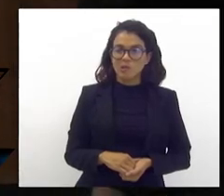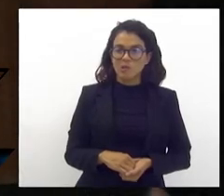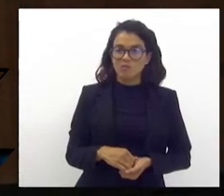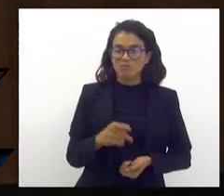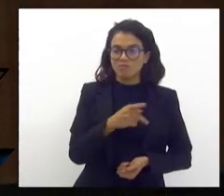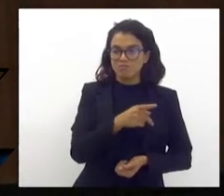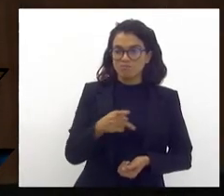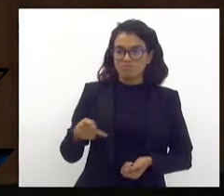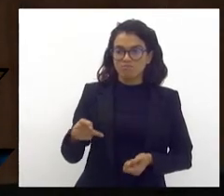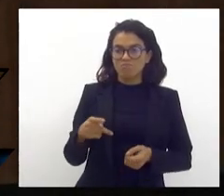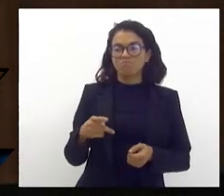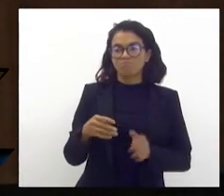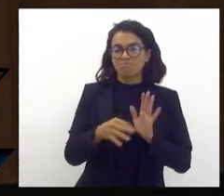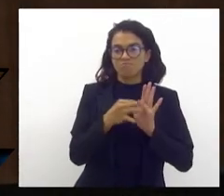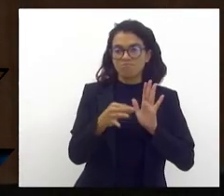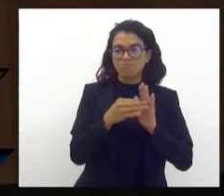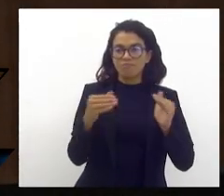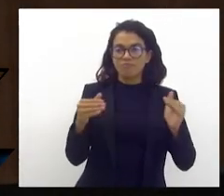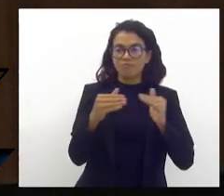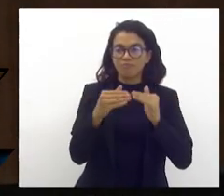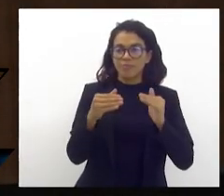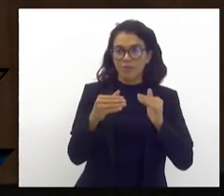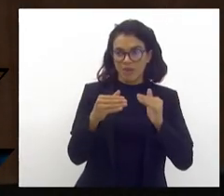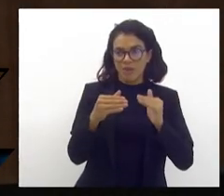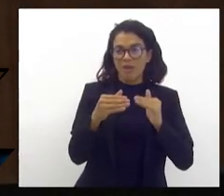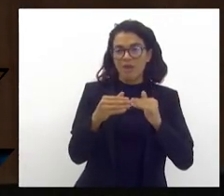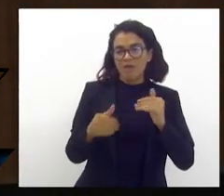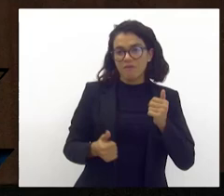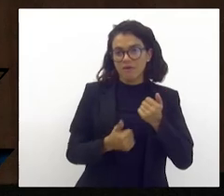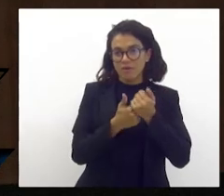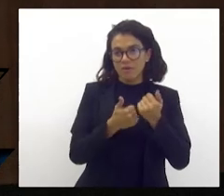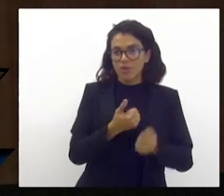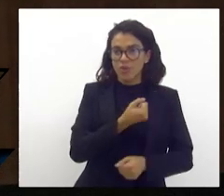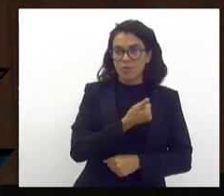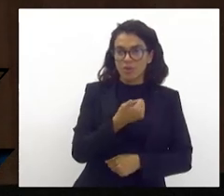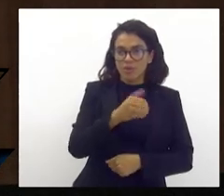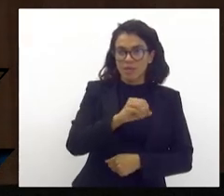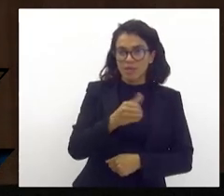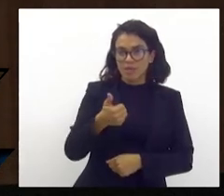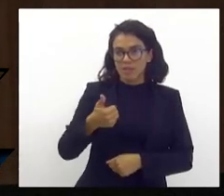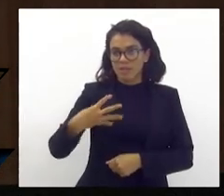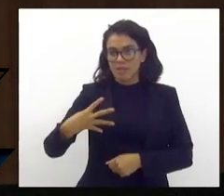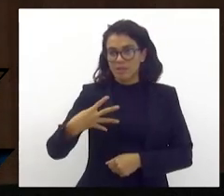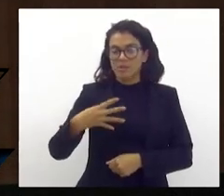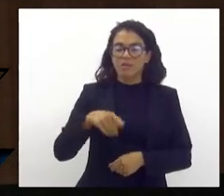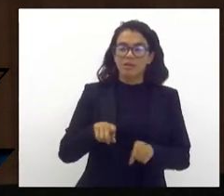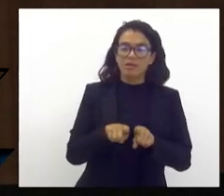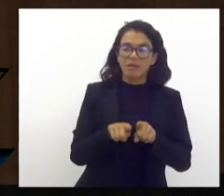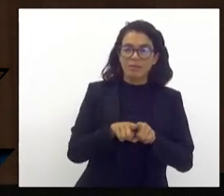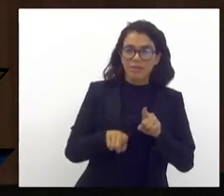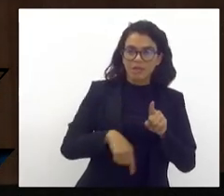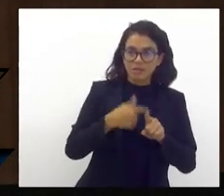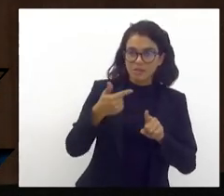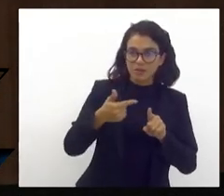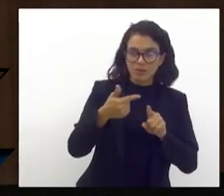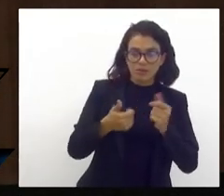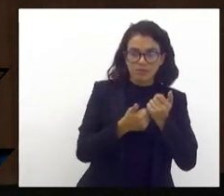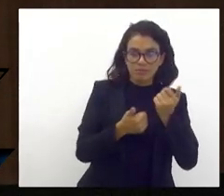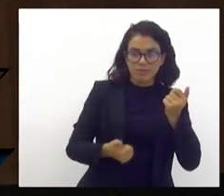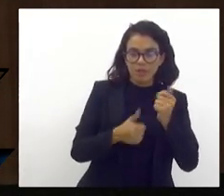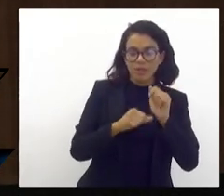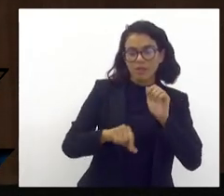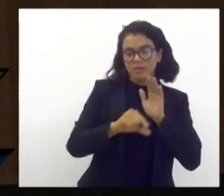Presidente, parecer é favorável. As emendas números 10 e 14, favorável com subemendas emendas 2